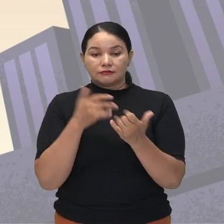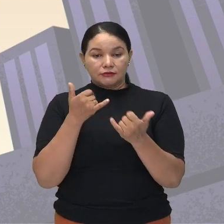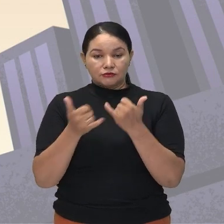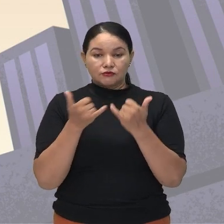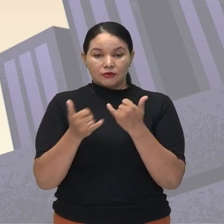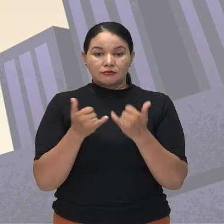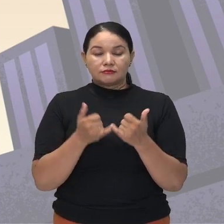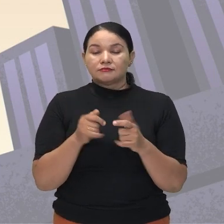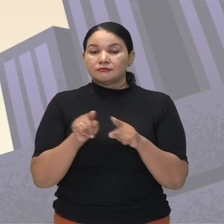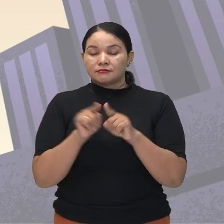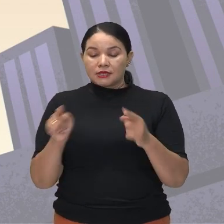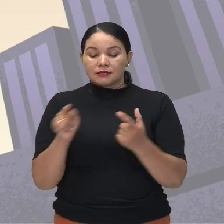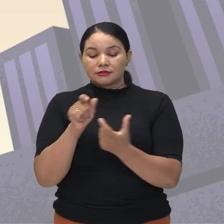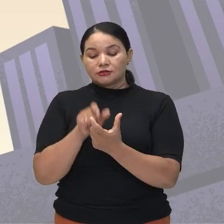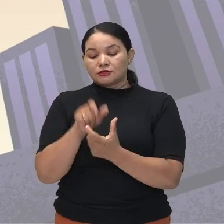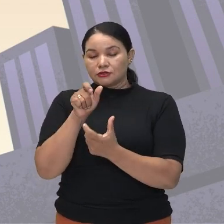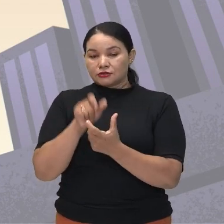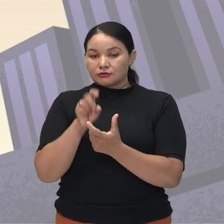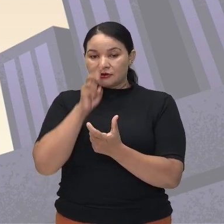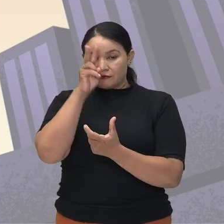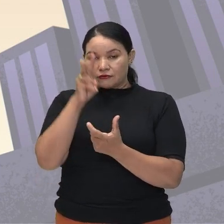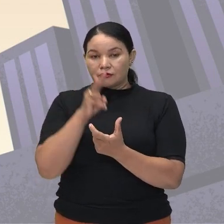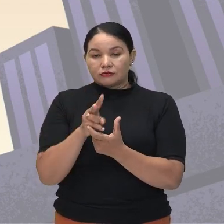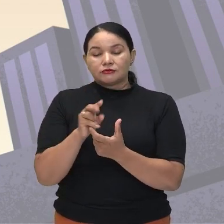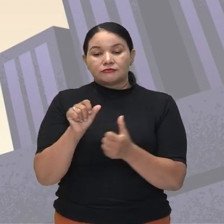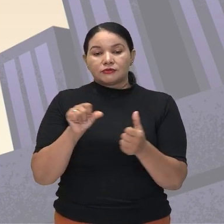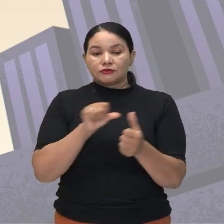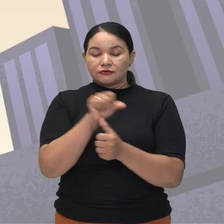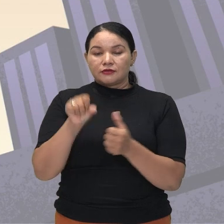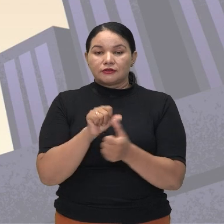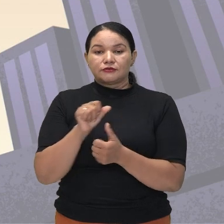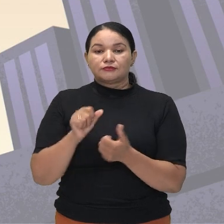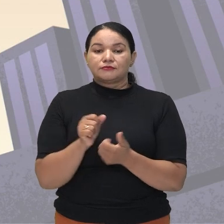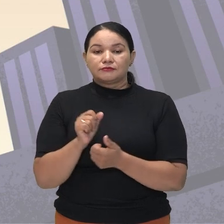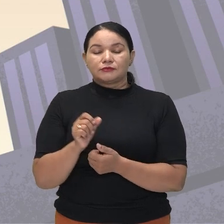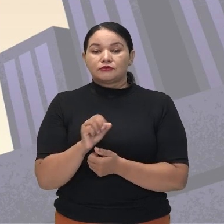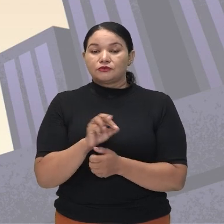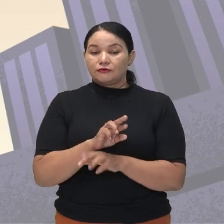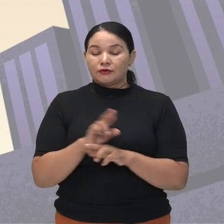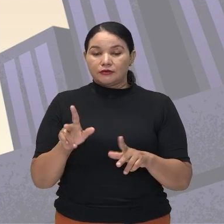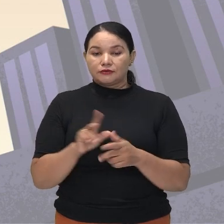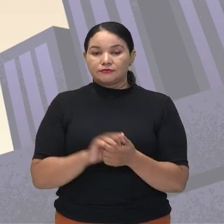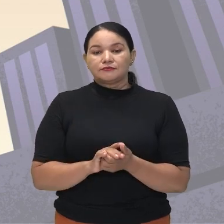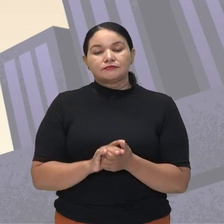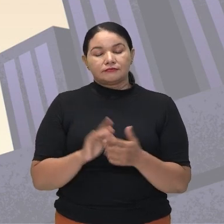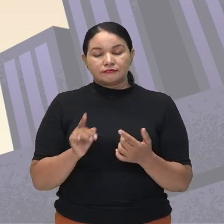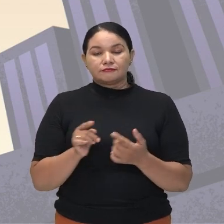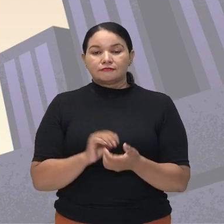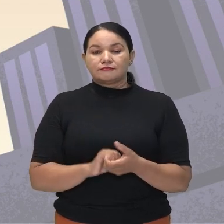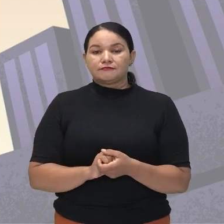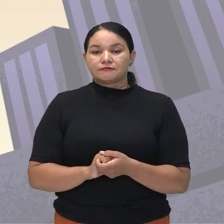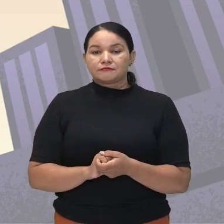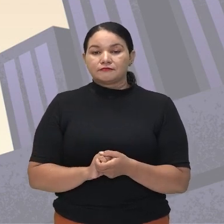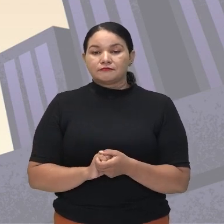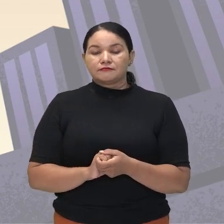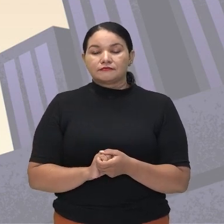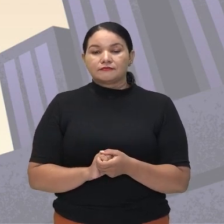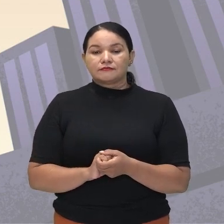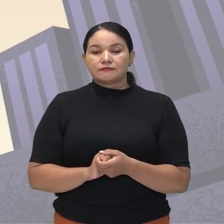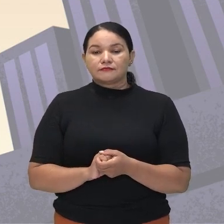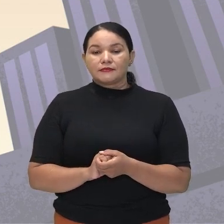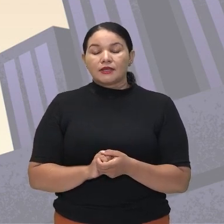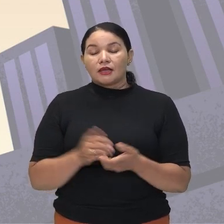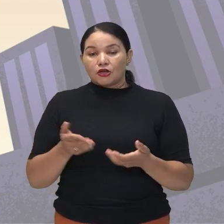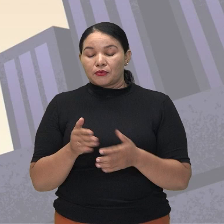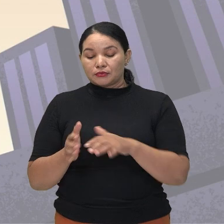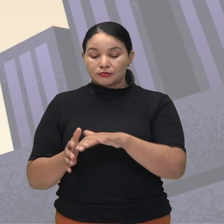sílabas em posições diferentes. Então, isso são palavras heterotônicas, tá bom? E aí, saindo desse